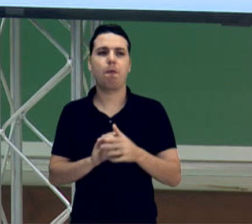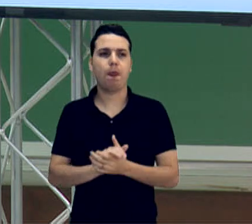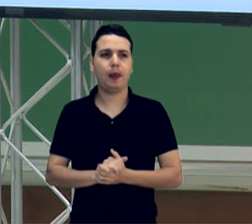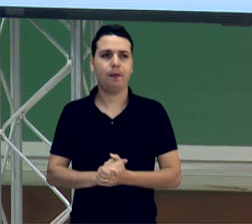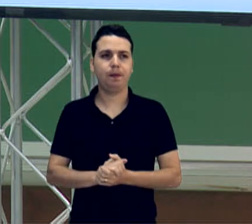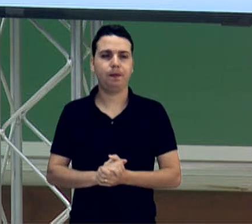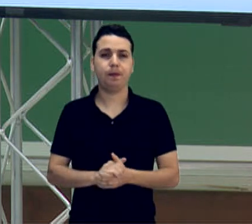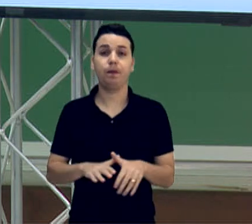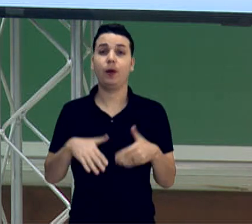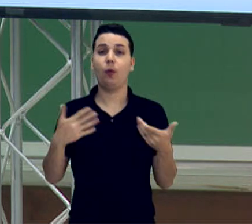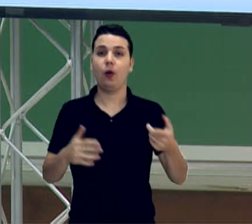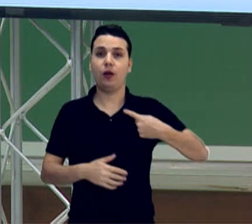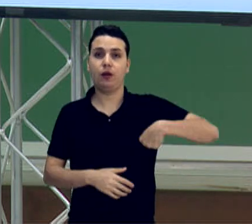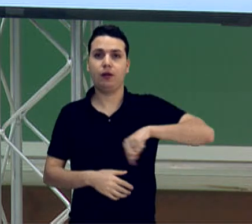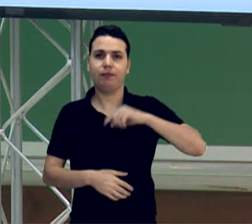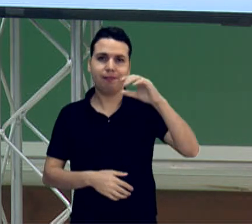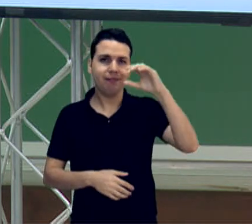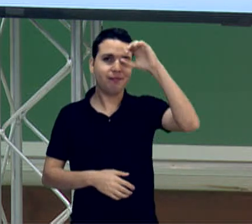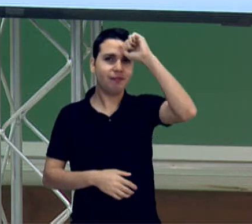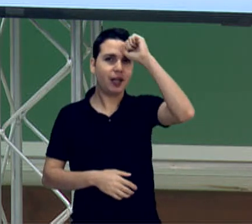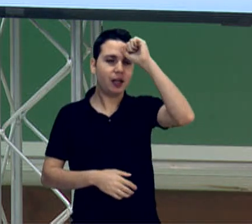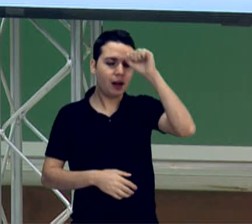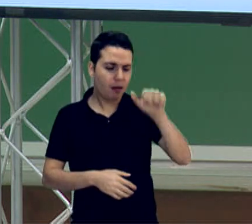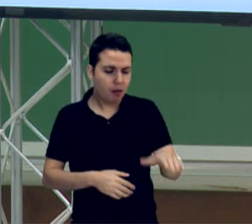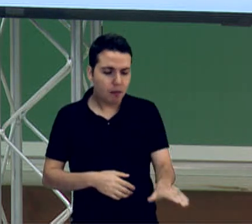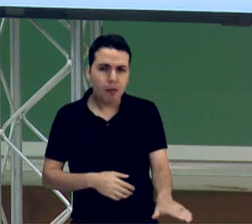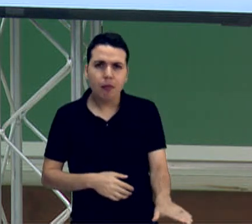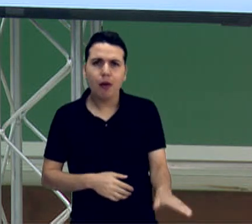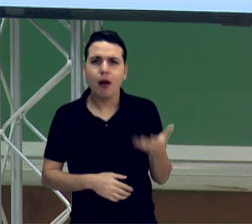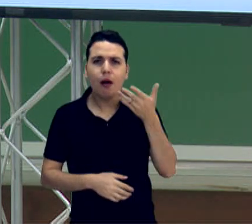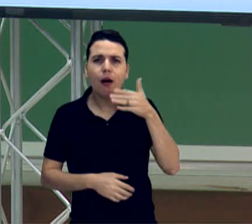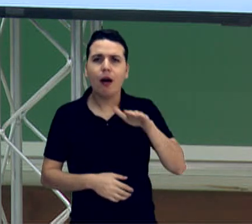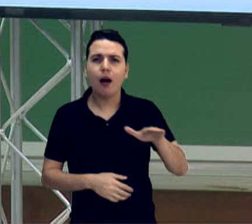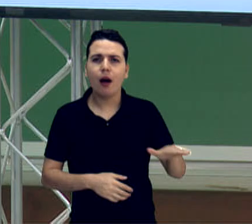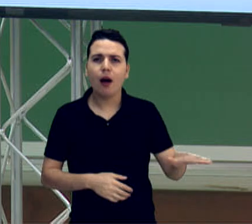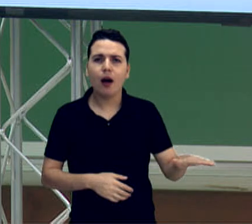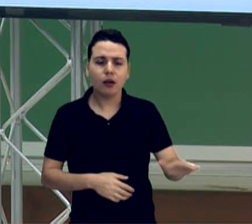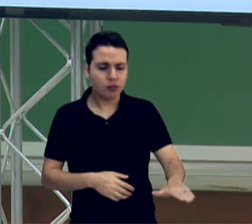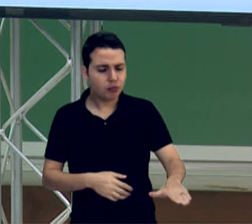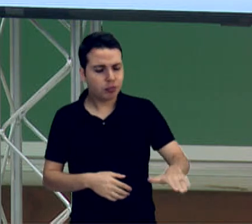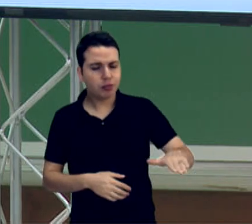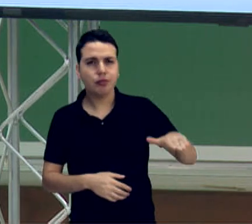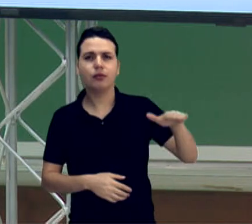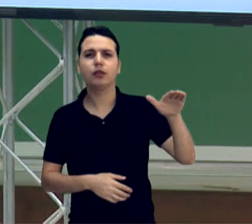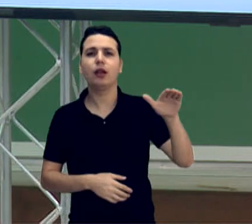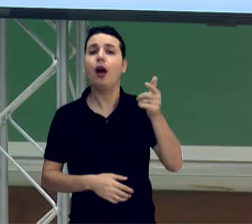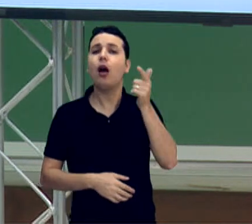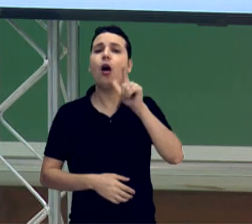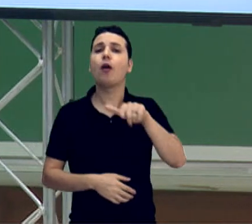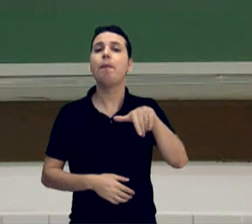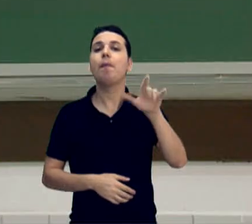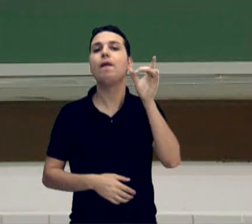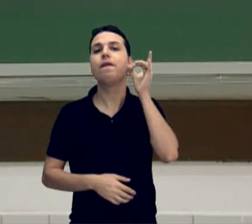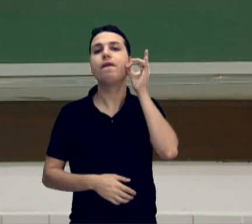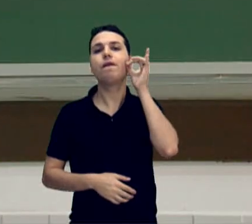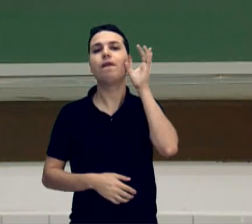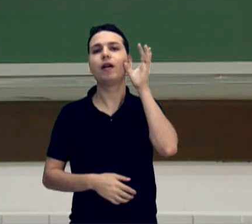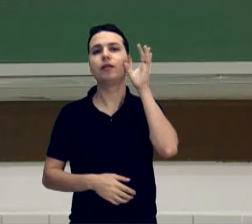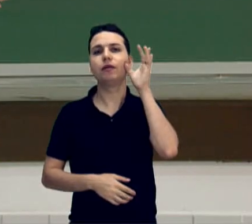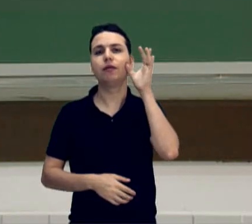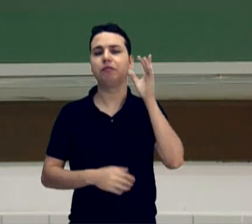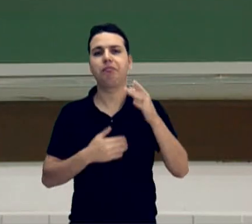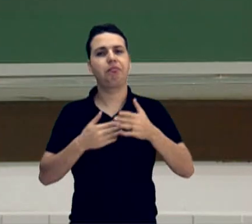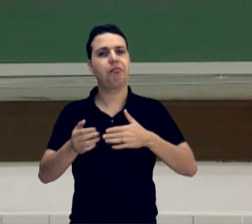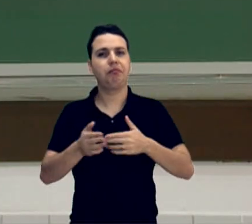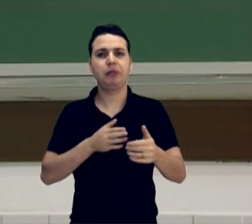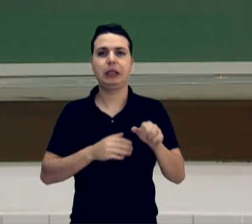aprende a dançar desde pequeno, a gente consegue ter uma facilidade, né? Então,